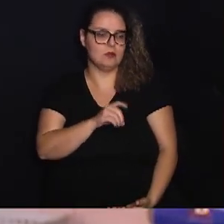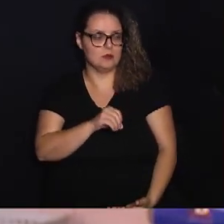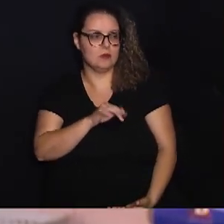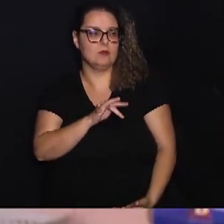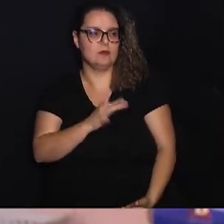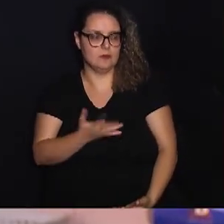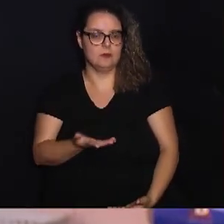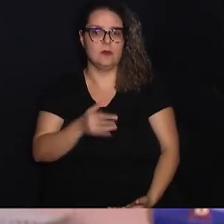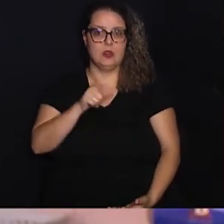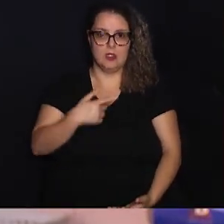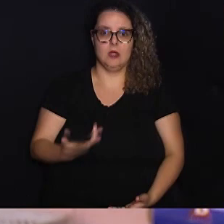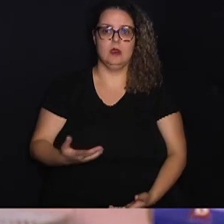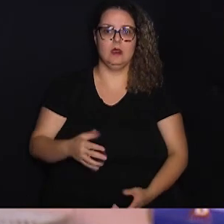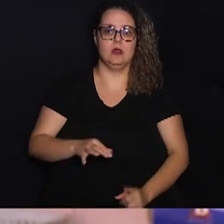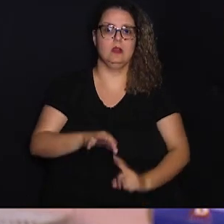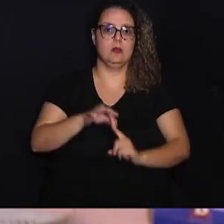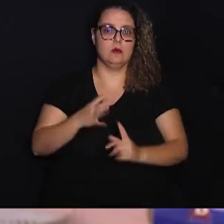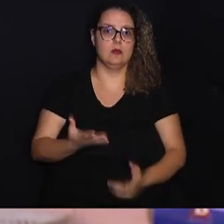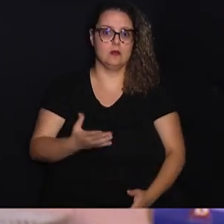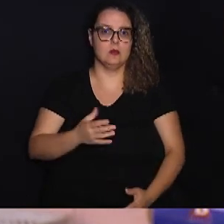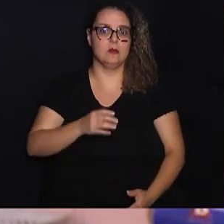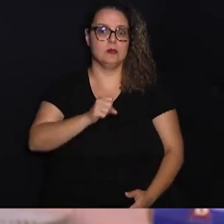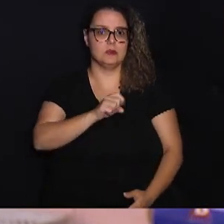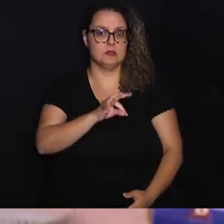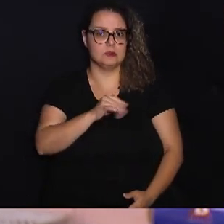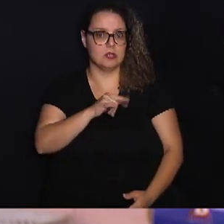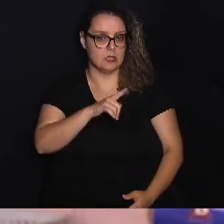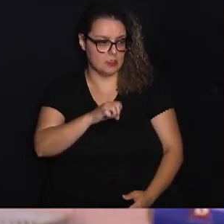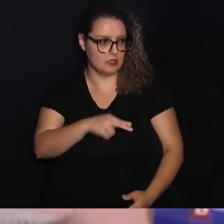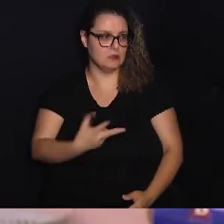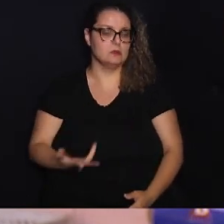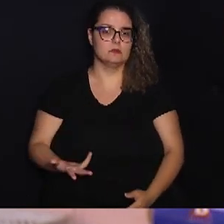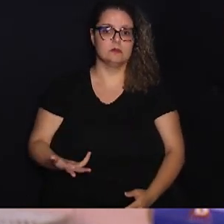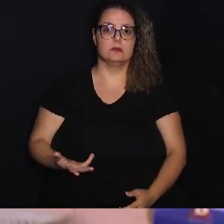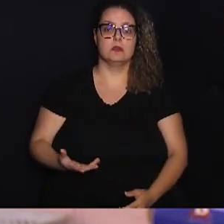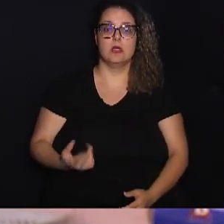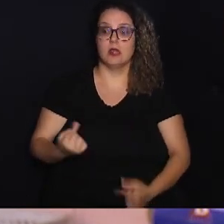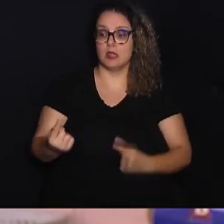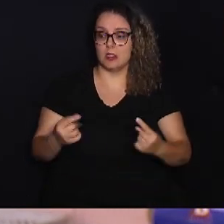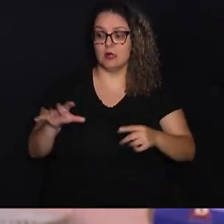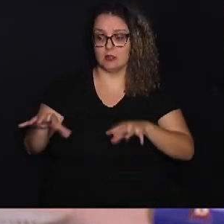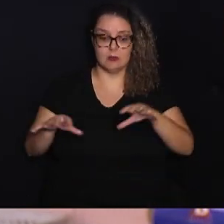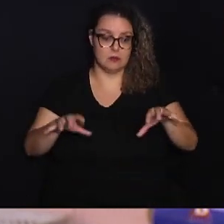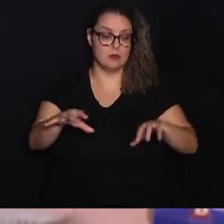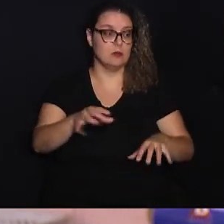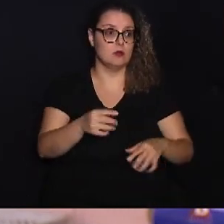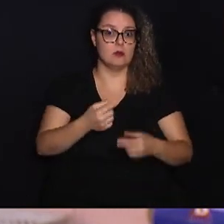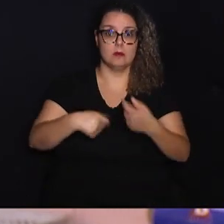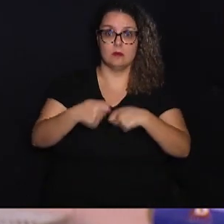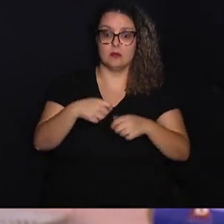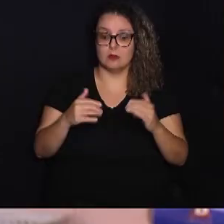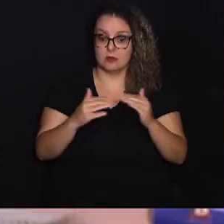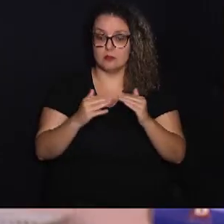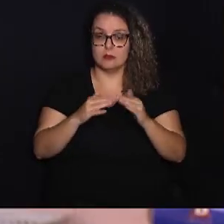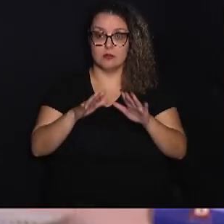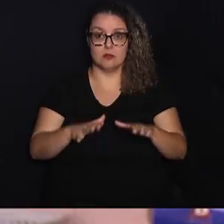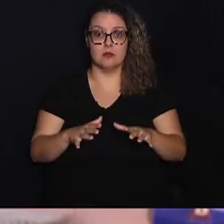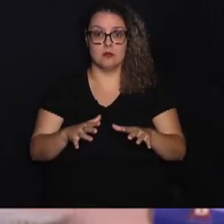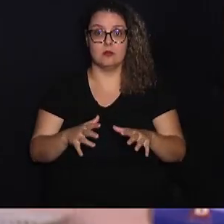coisa preconizada pelo Steiner mesmo, que ele coloca que cada grupo tem que fazer as suas negociações, tem que trazer a